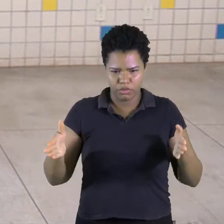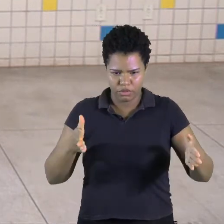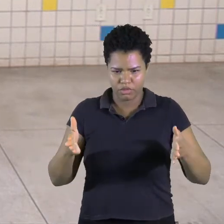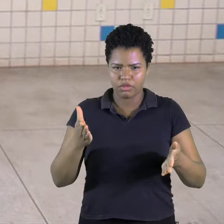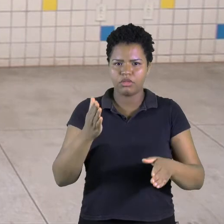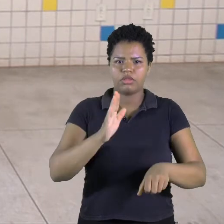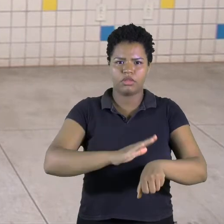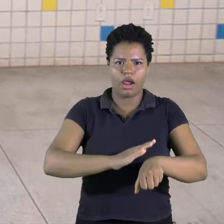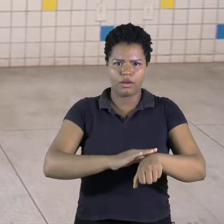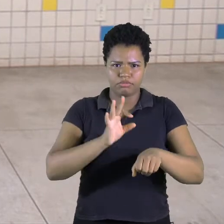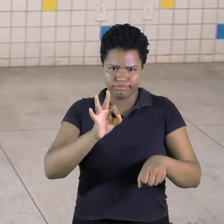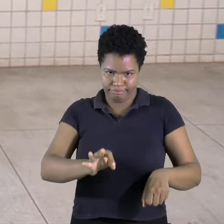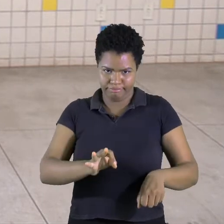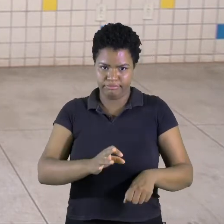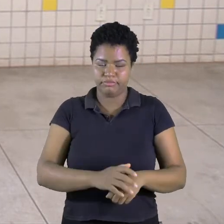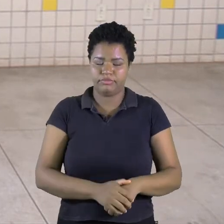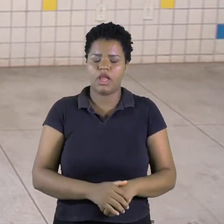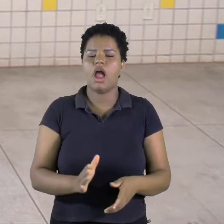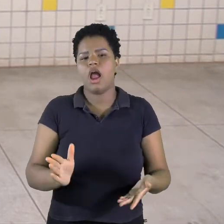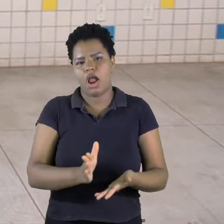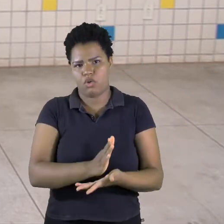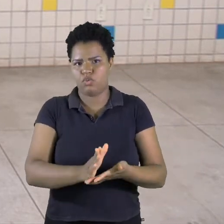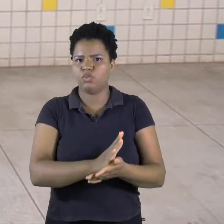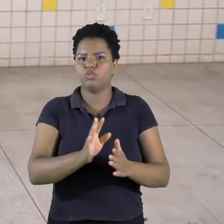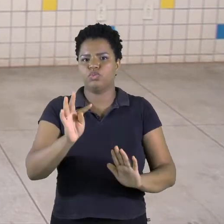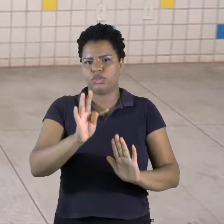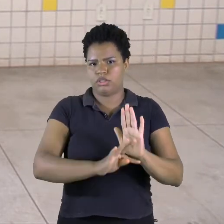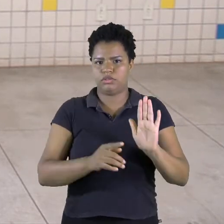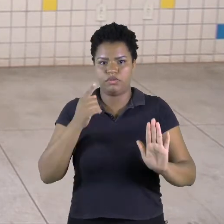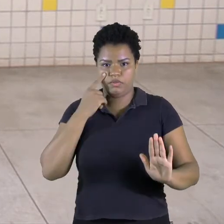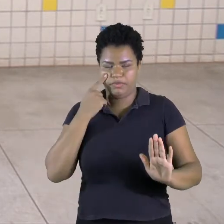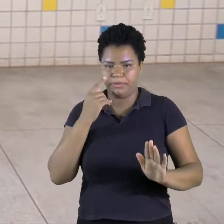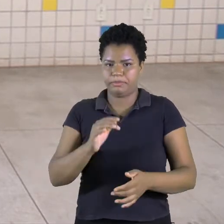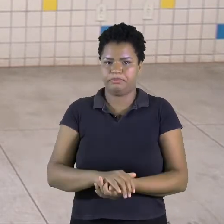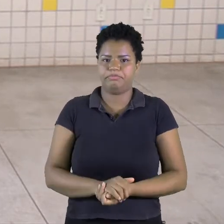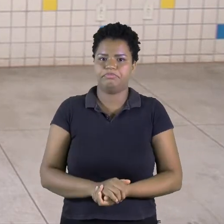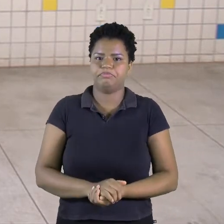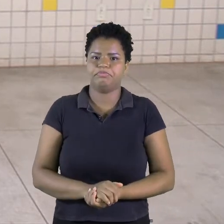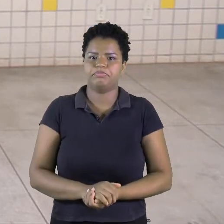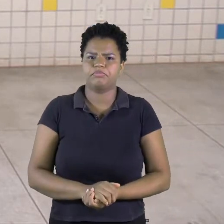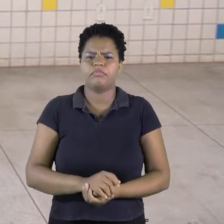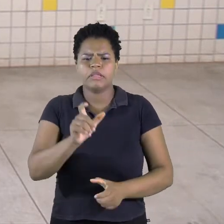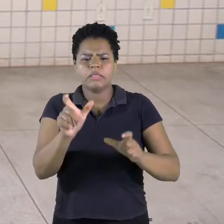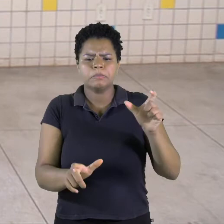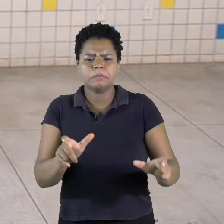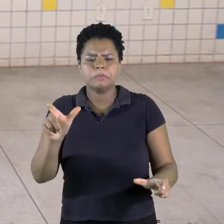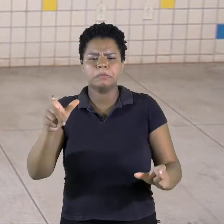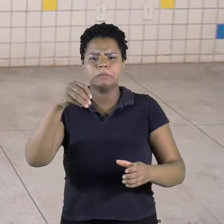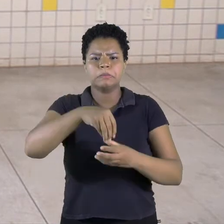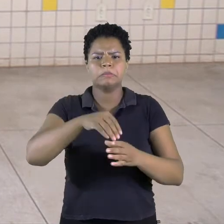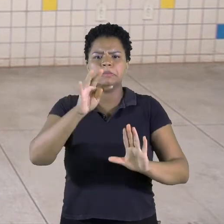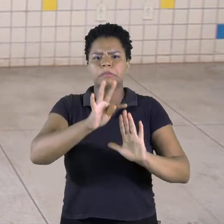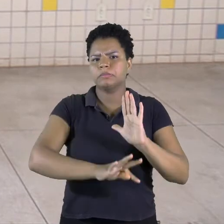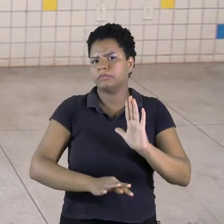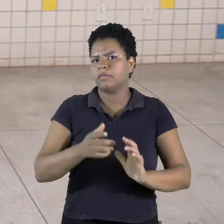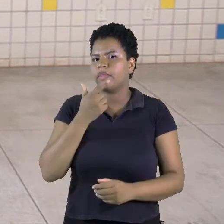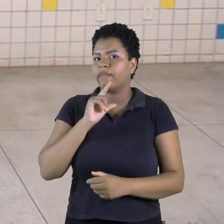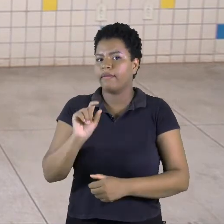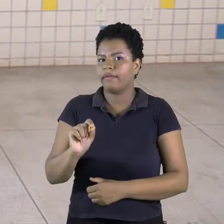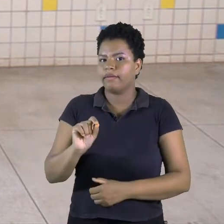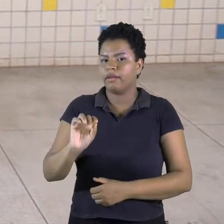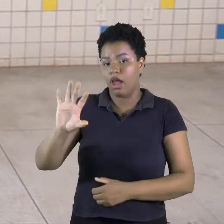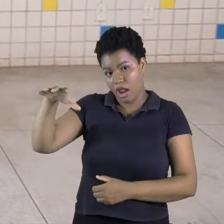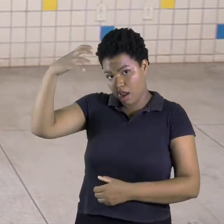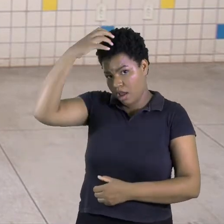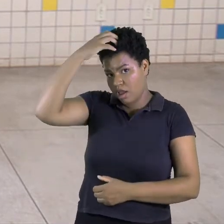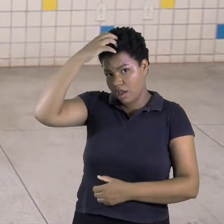vamos trabalhar algumas questões do texto. Quais eram os personagens desse texto? Vocês lembram? Tinha quem? A rainha lá, o rei, o